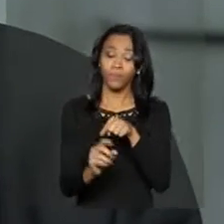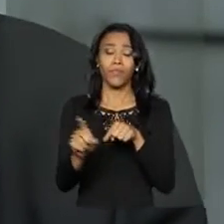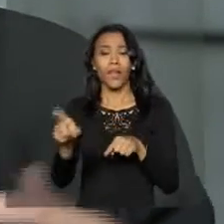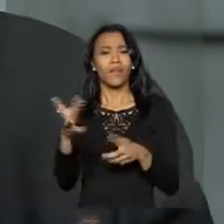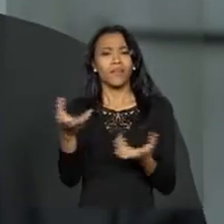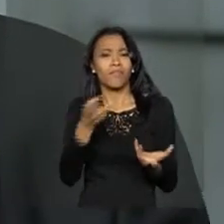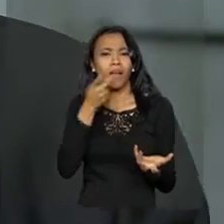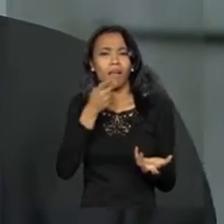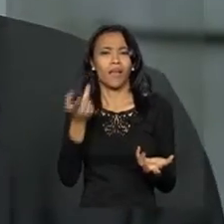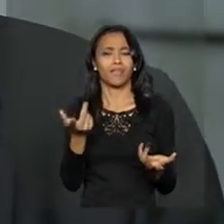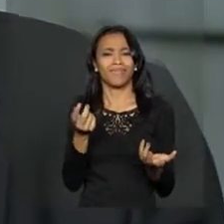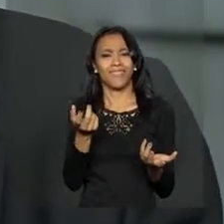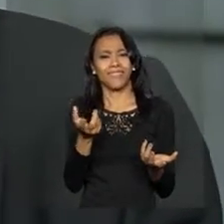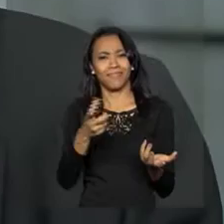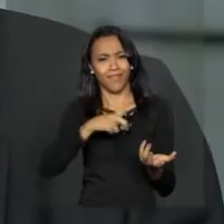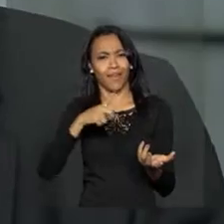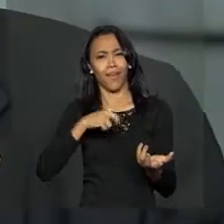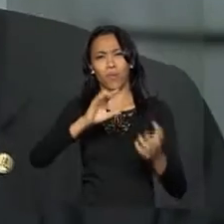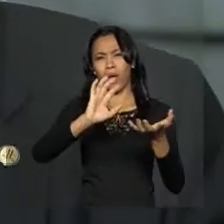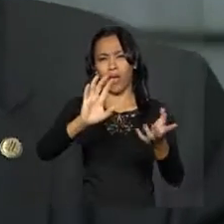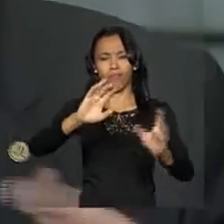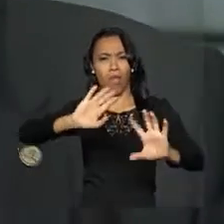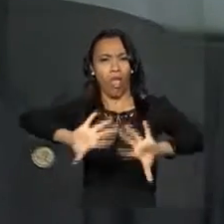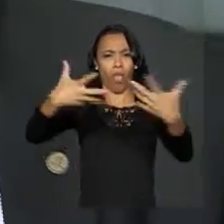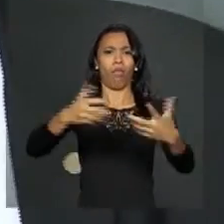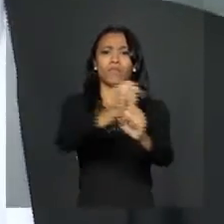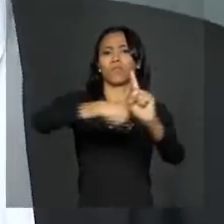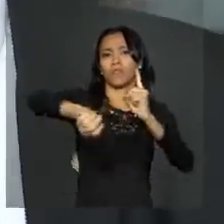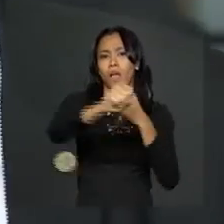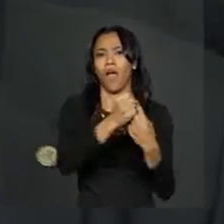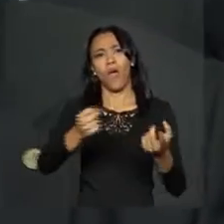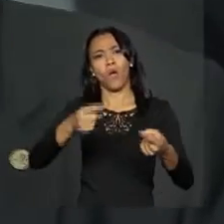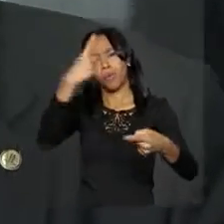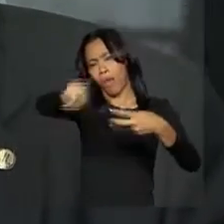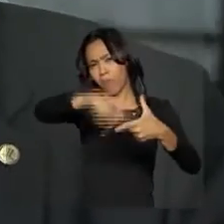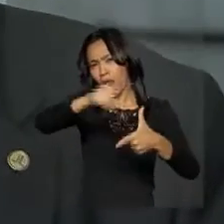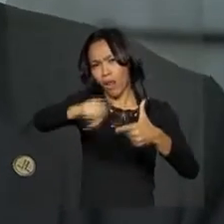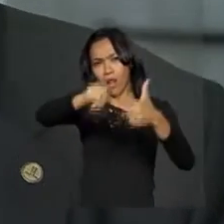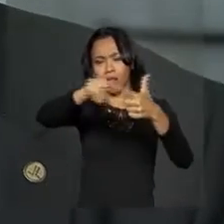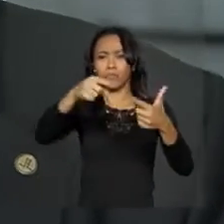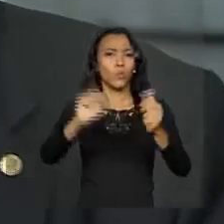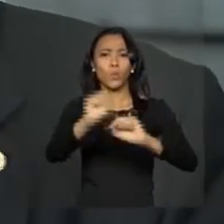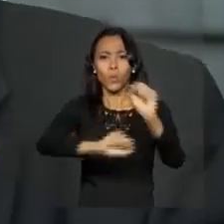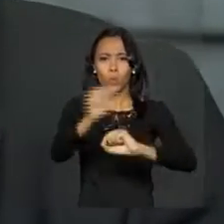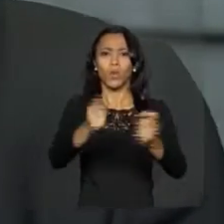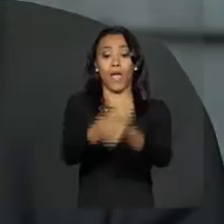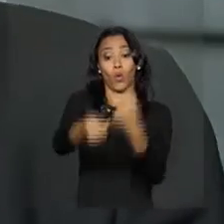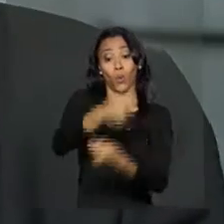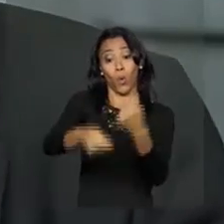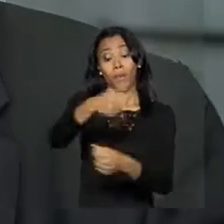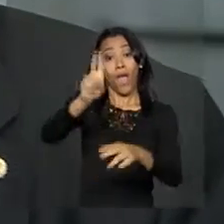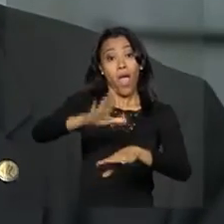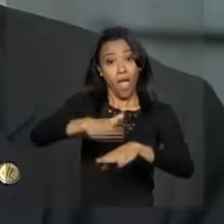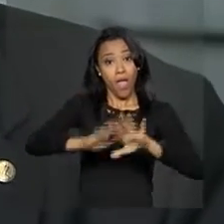uma indignação social, e todas as causas da crise econômica são por ações do governo.